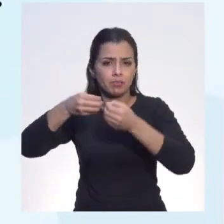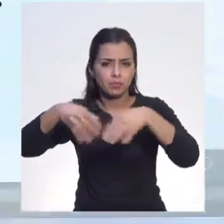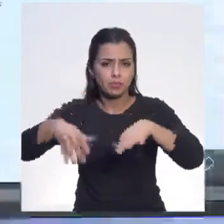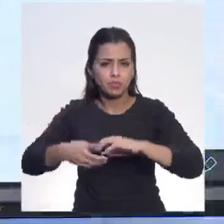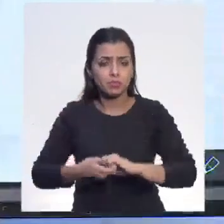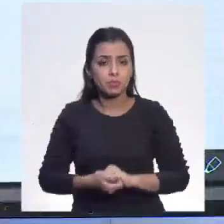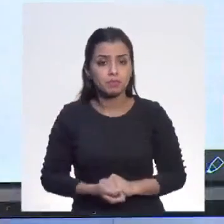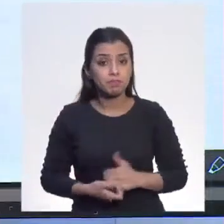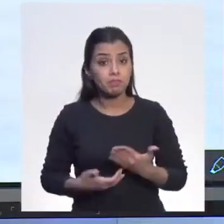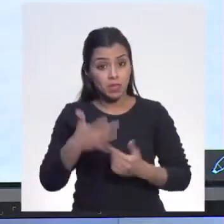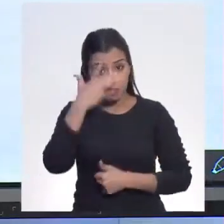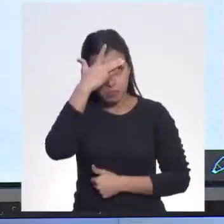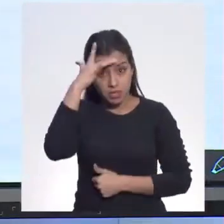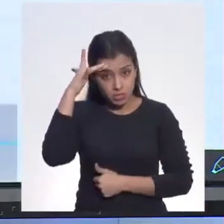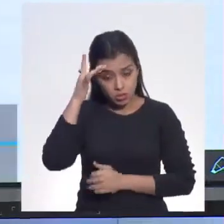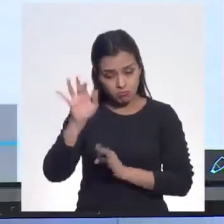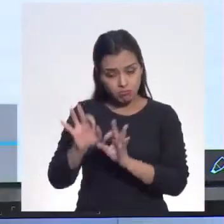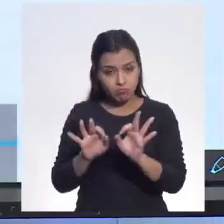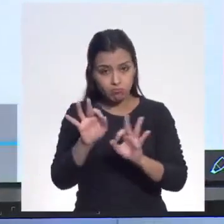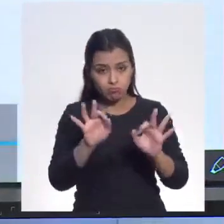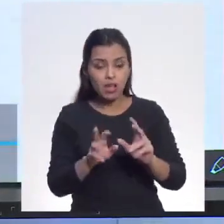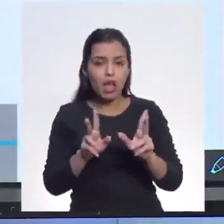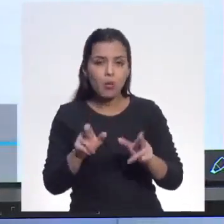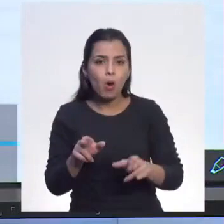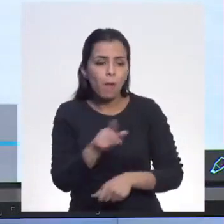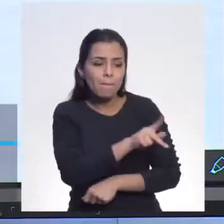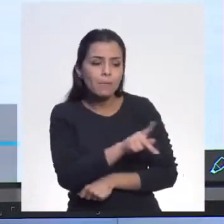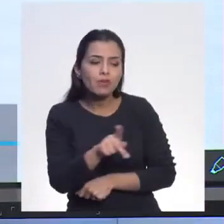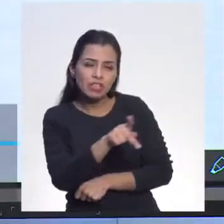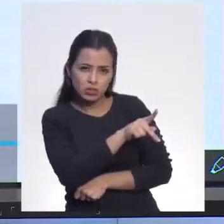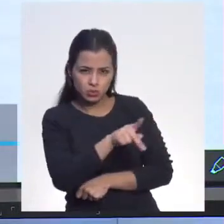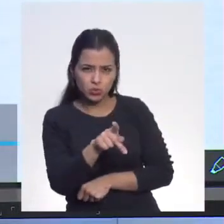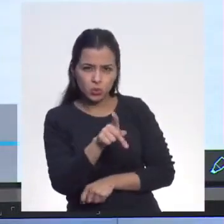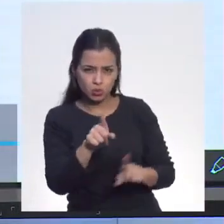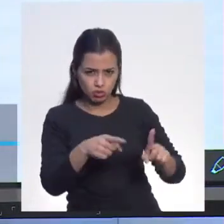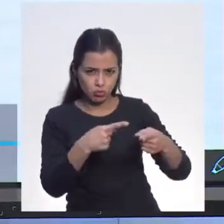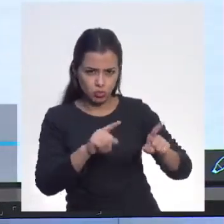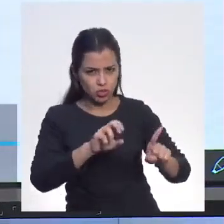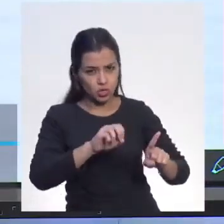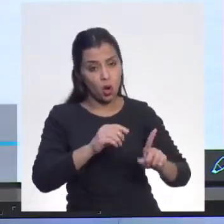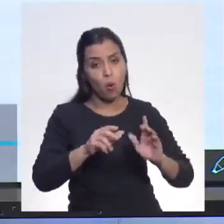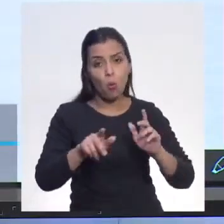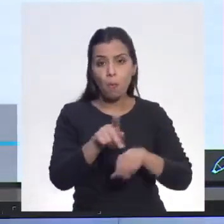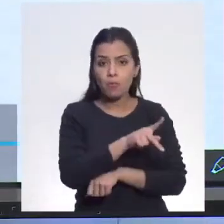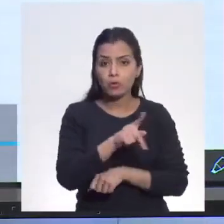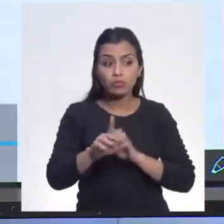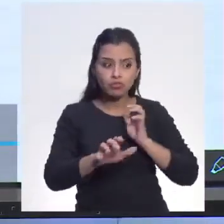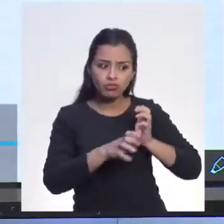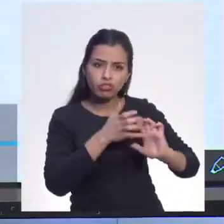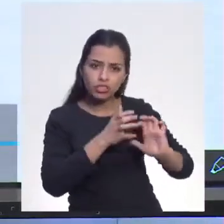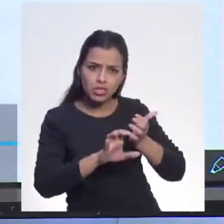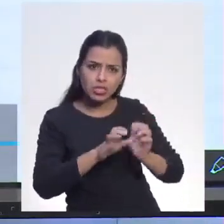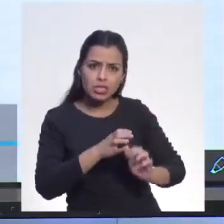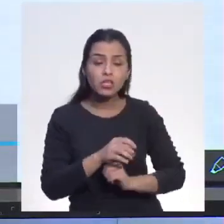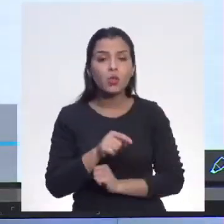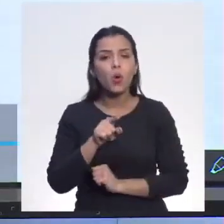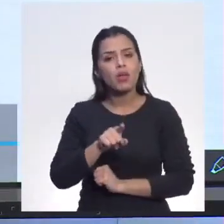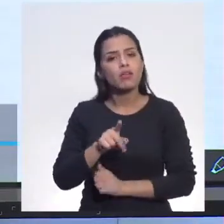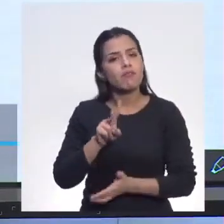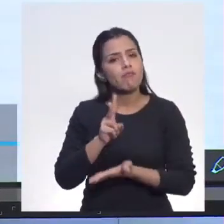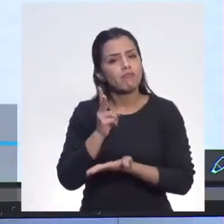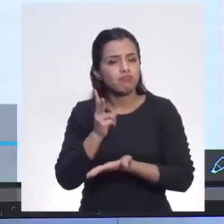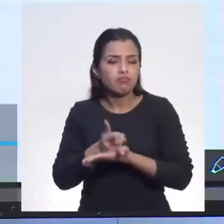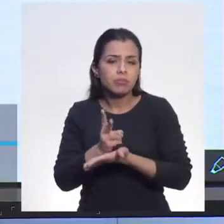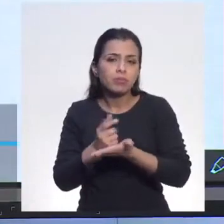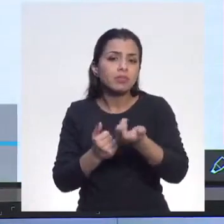o preparador vocal ele se assemelha muito ao professor de música, ao professor de canto, tá? Ele vai justamente te dar aquele subsídio.